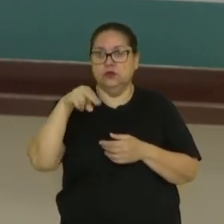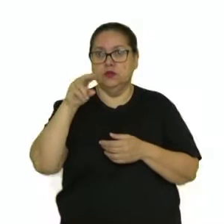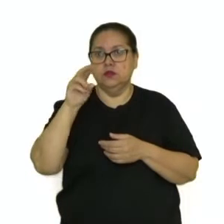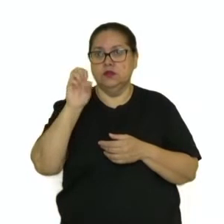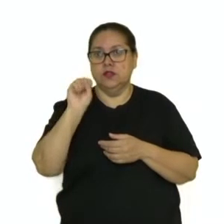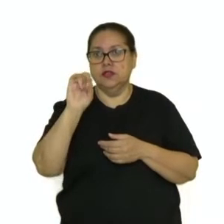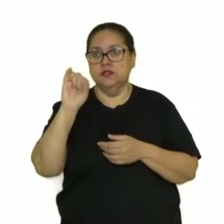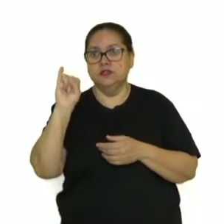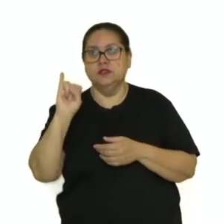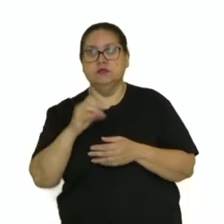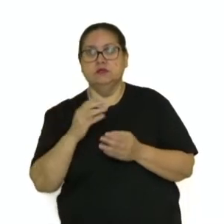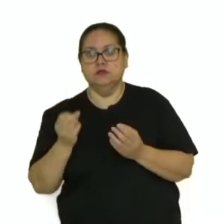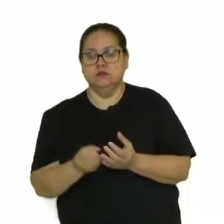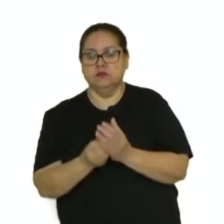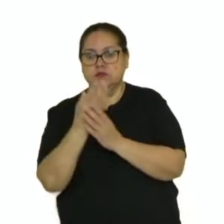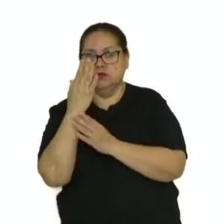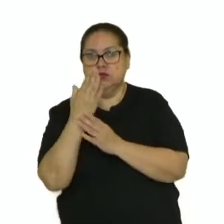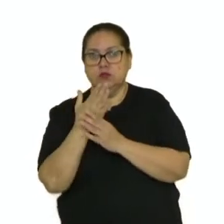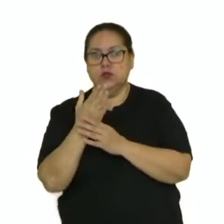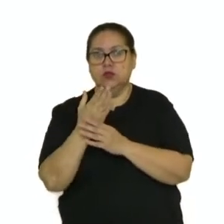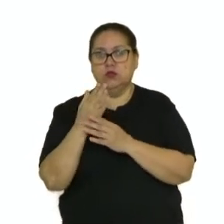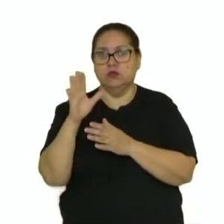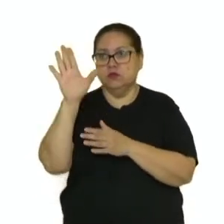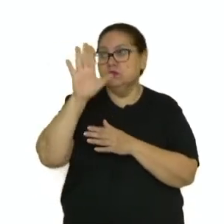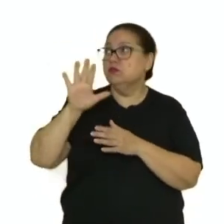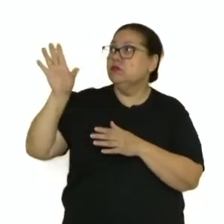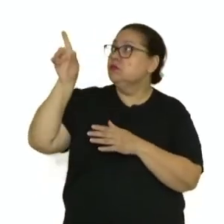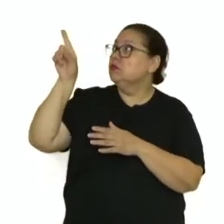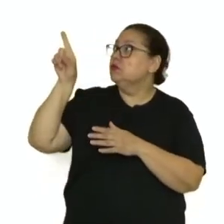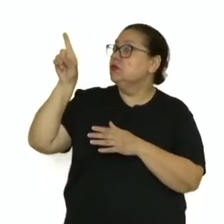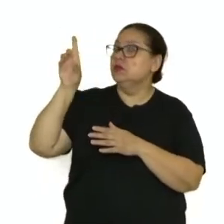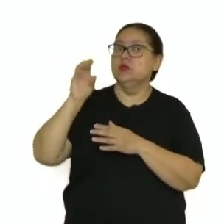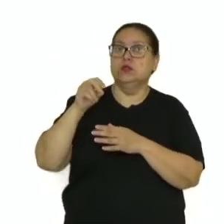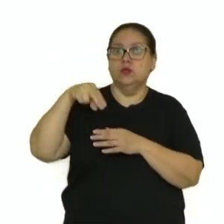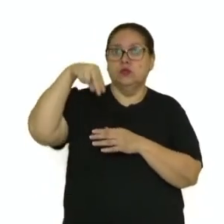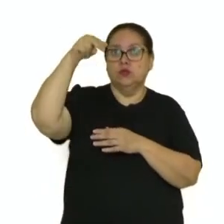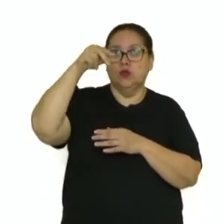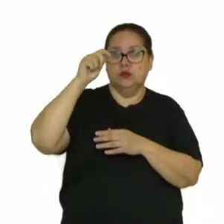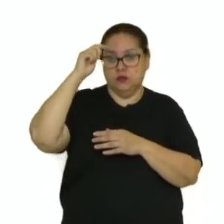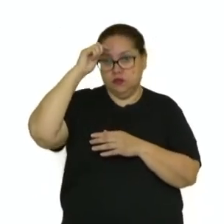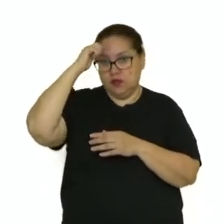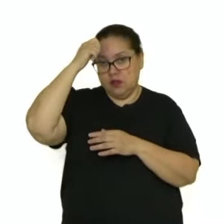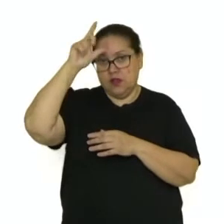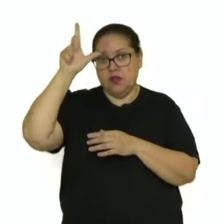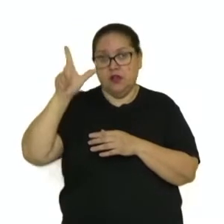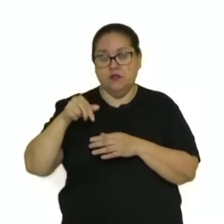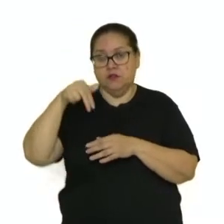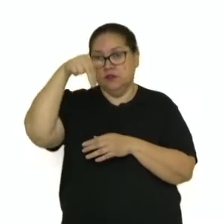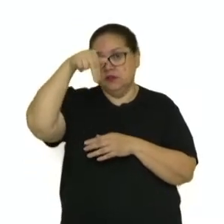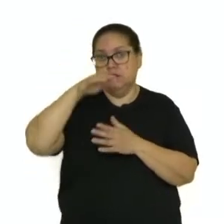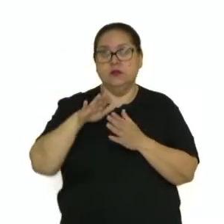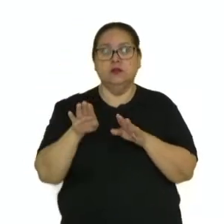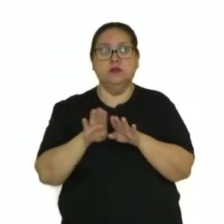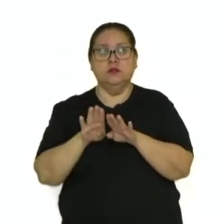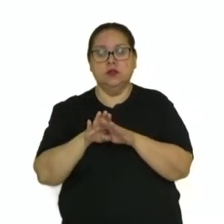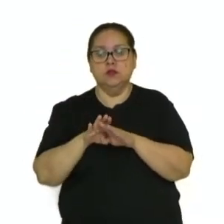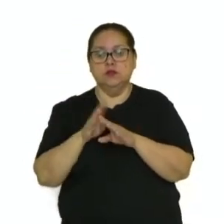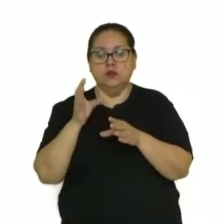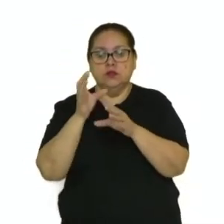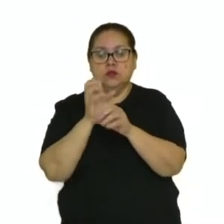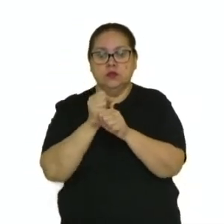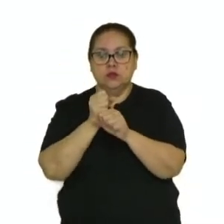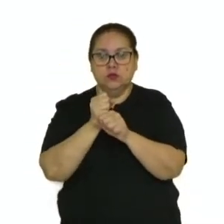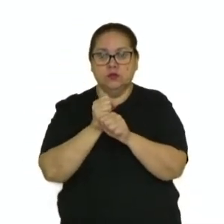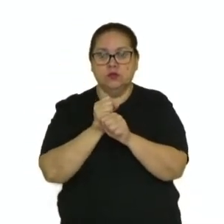onde predomina o mundo islâmico. Então é a região do Oriente Médio, e também o norte da África, repara aí, né? Toda essa área então é dominada pela